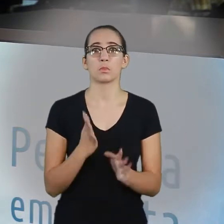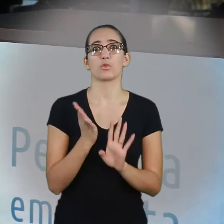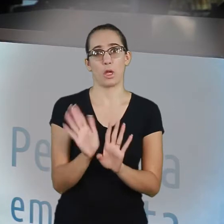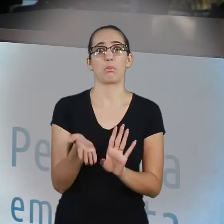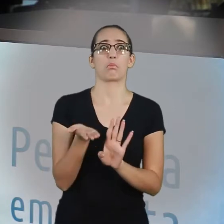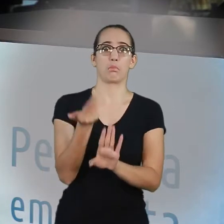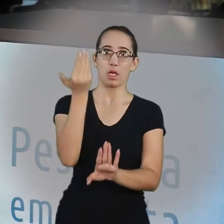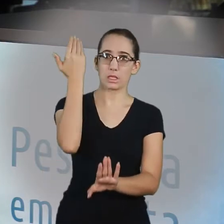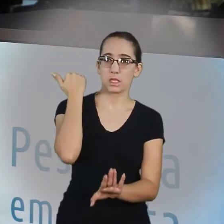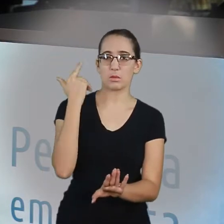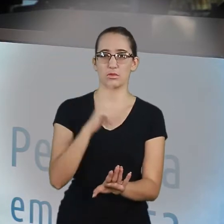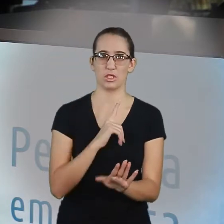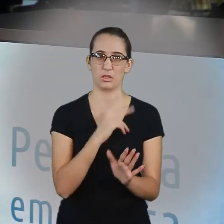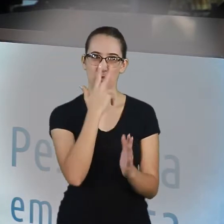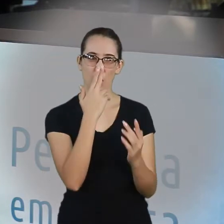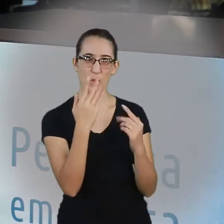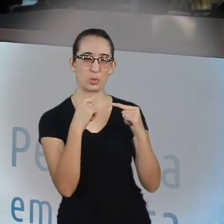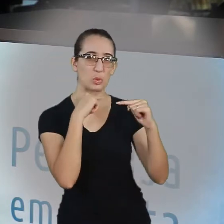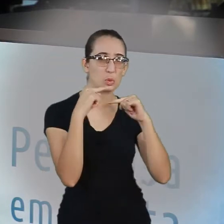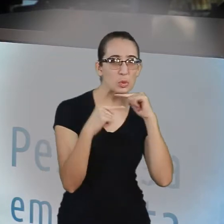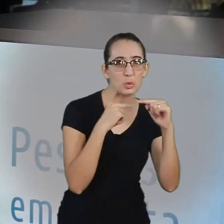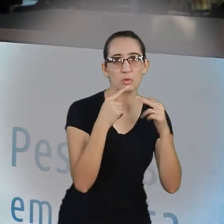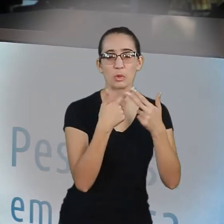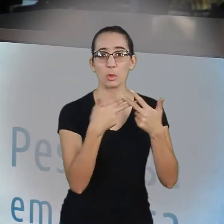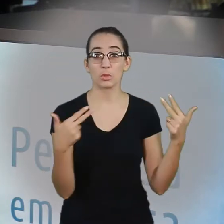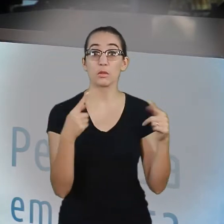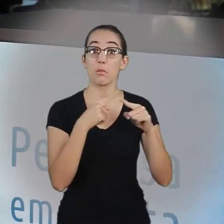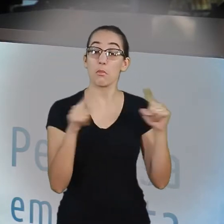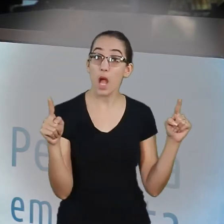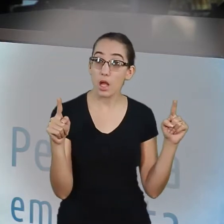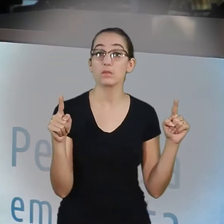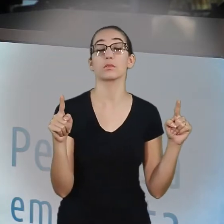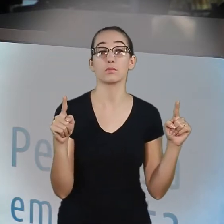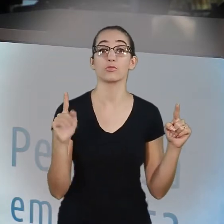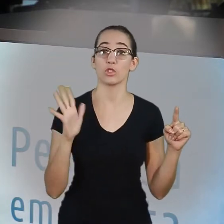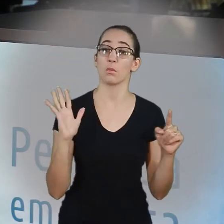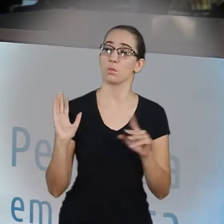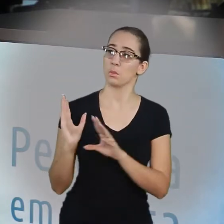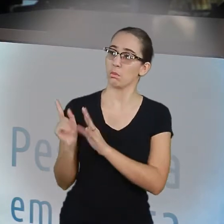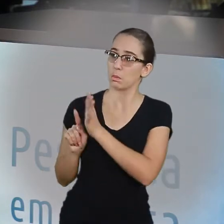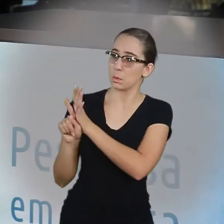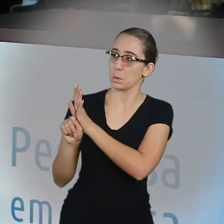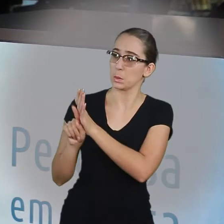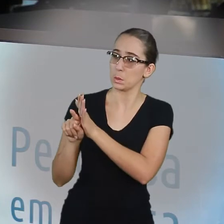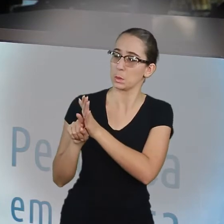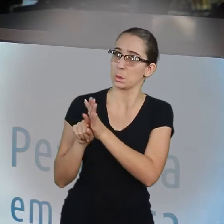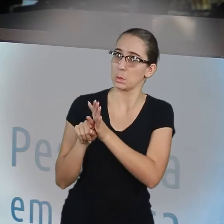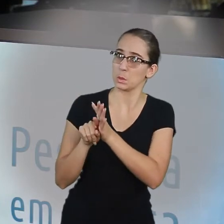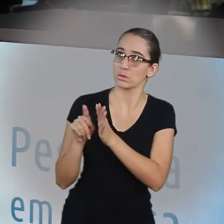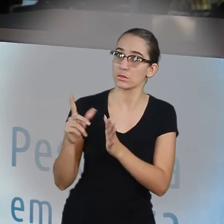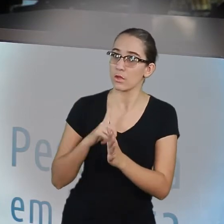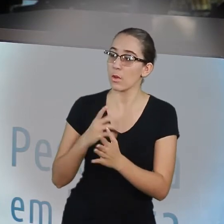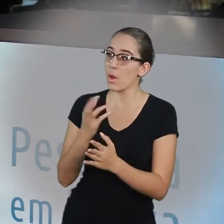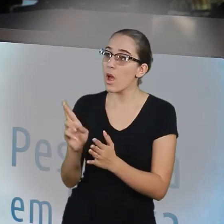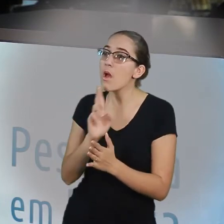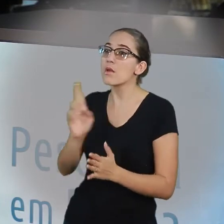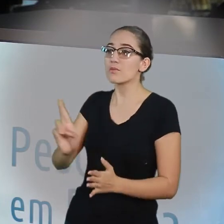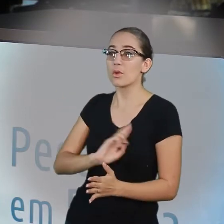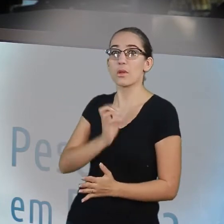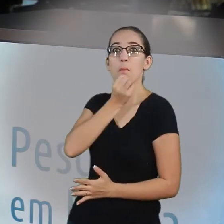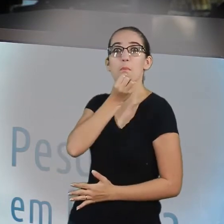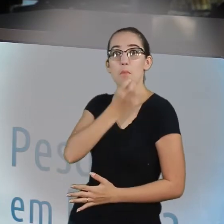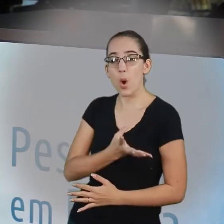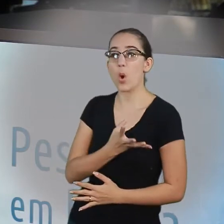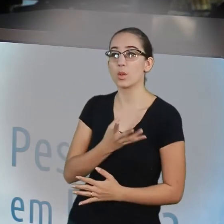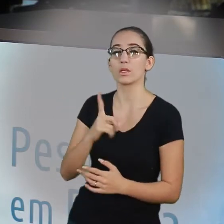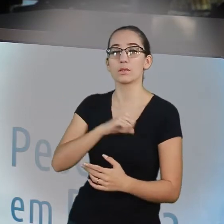pouco controverso, mas tendo em vista os resultados recentes que as redes neurais artificiais, particularmente aquilo que se chama de redes